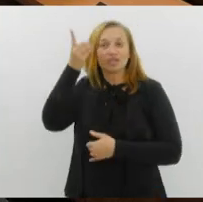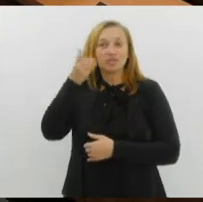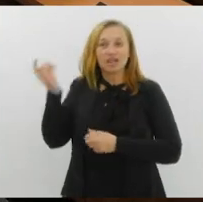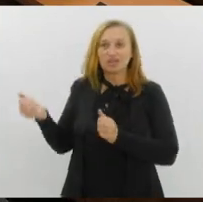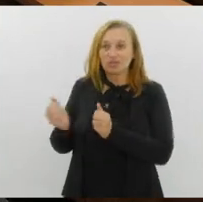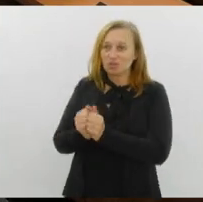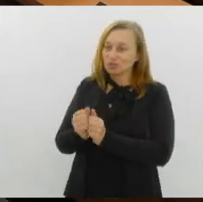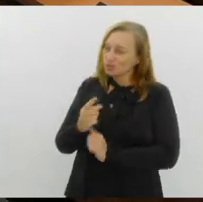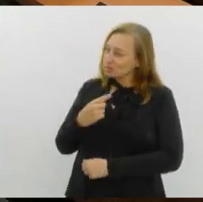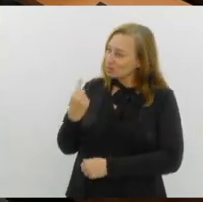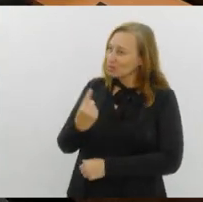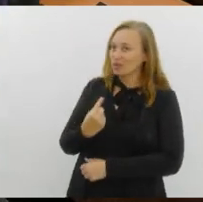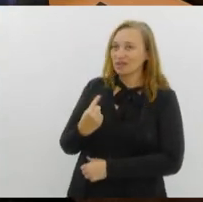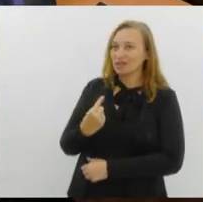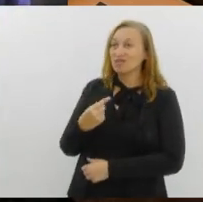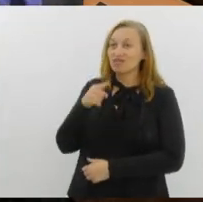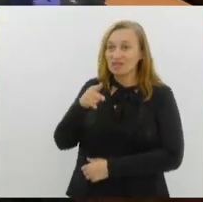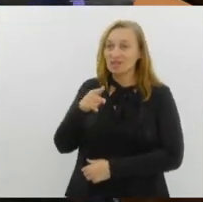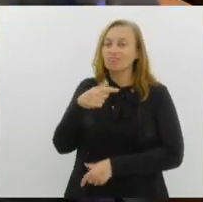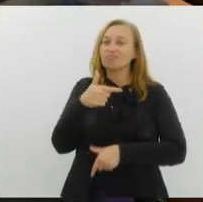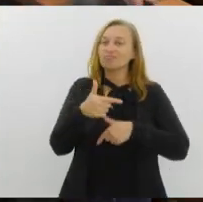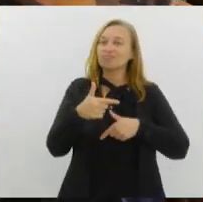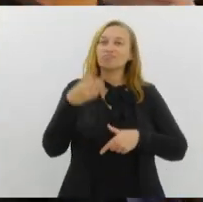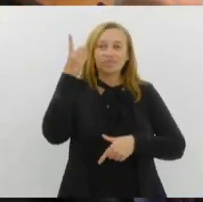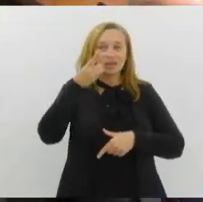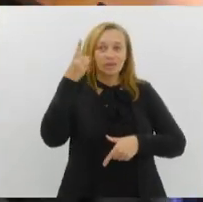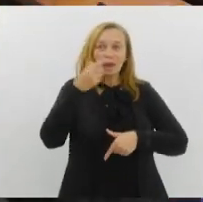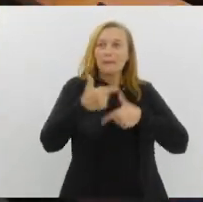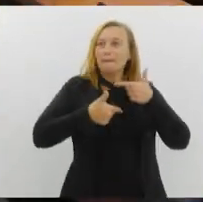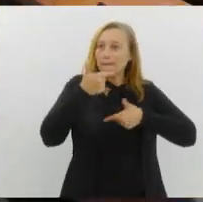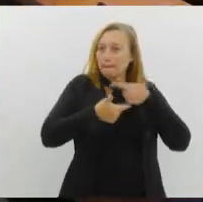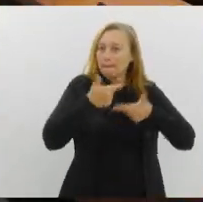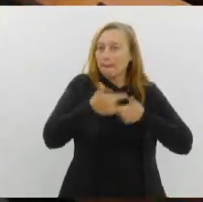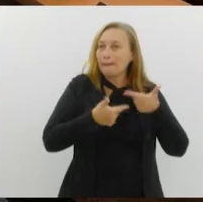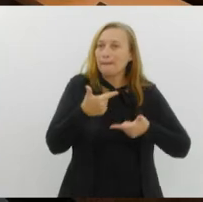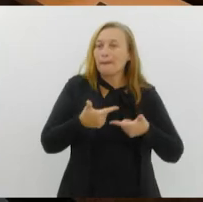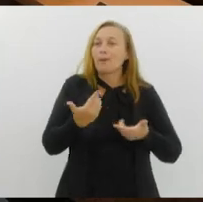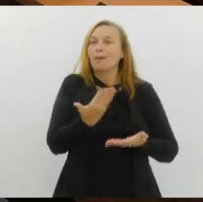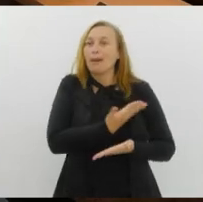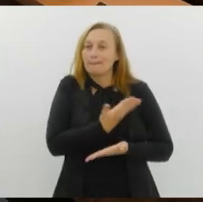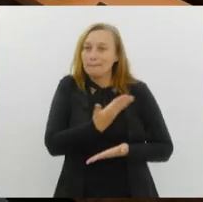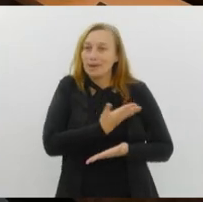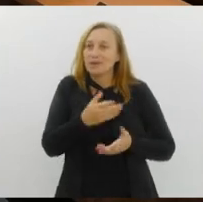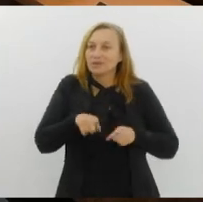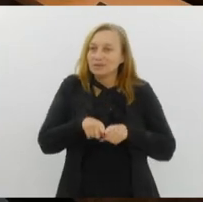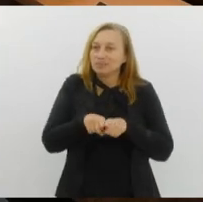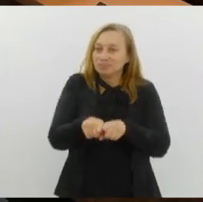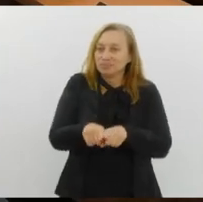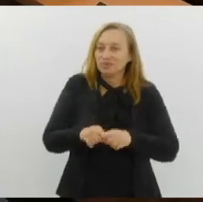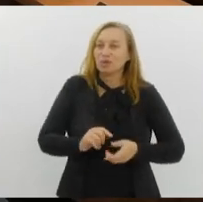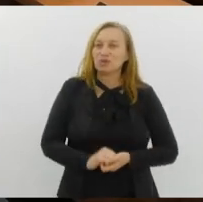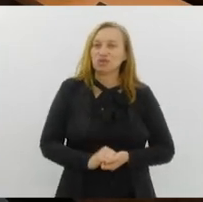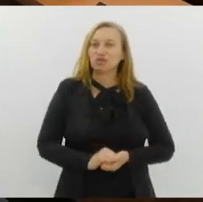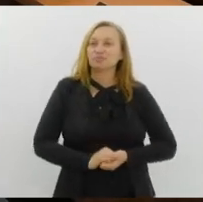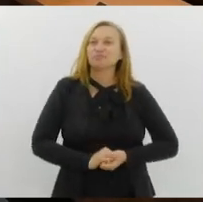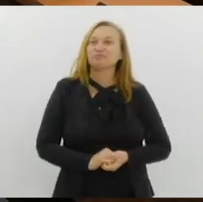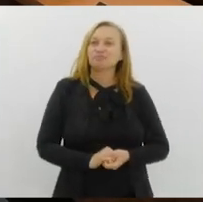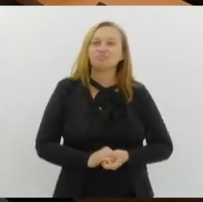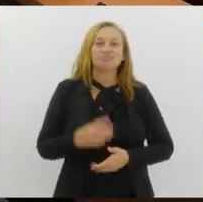conosco, você ser um deputado atuante, um amigo, um parceiro, que o tempo que foi deputado aqui sempre foi um